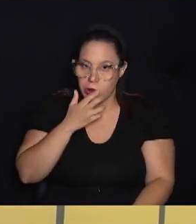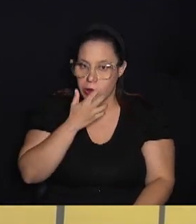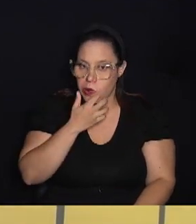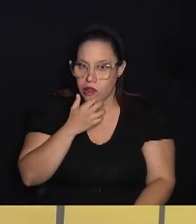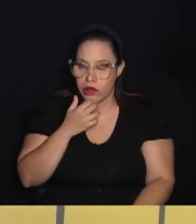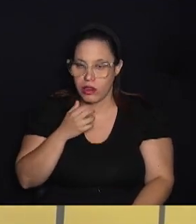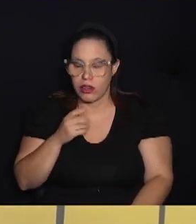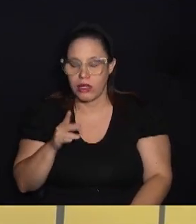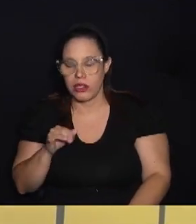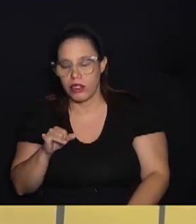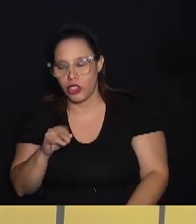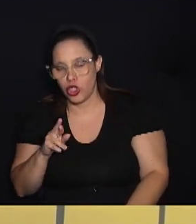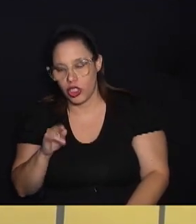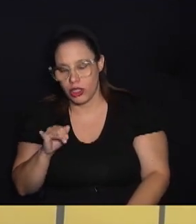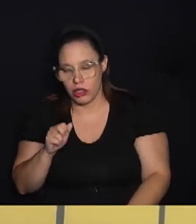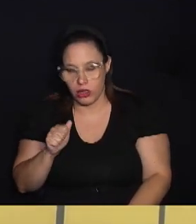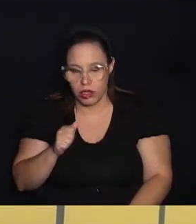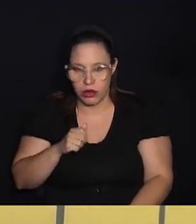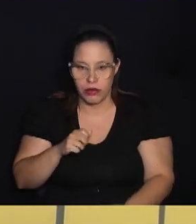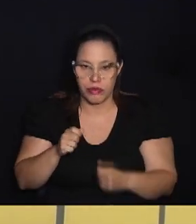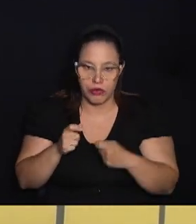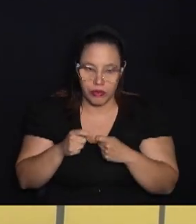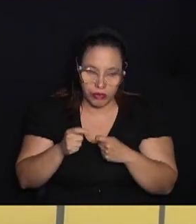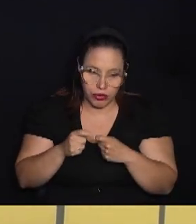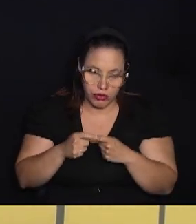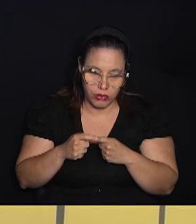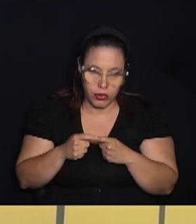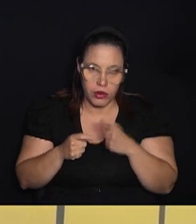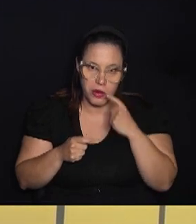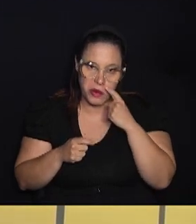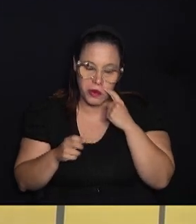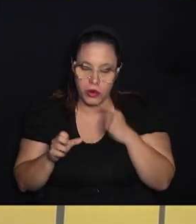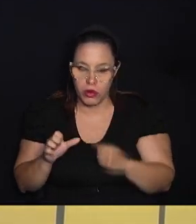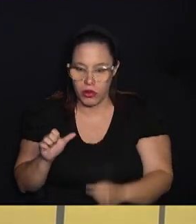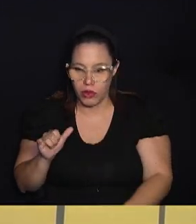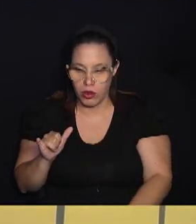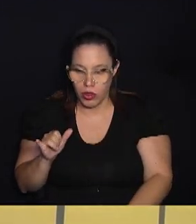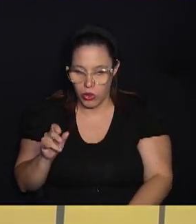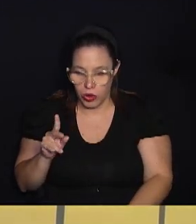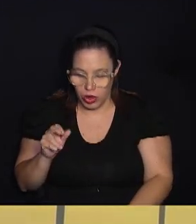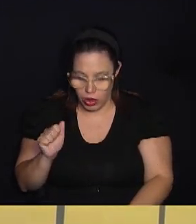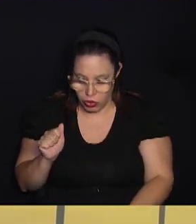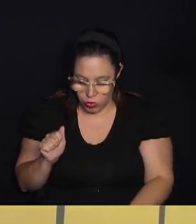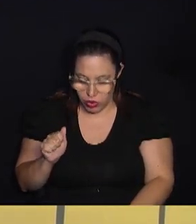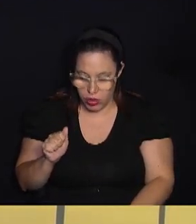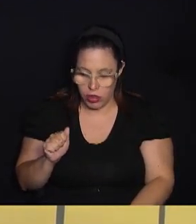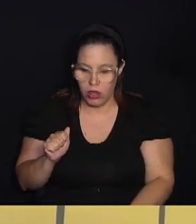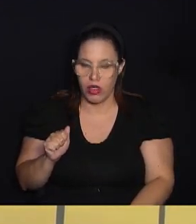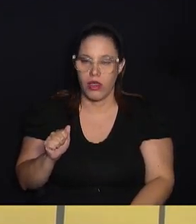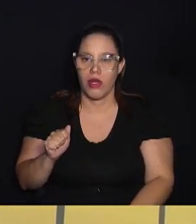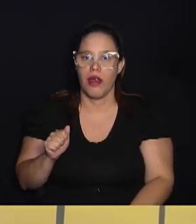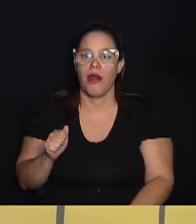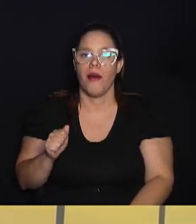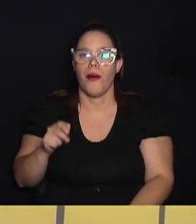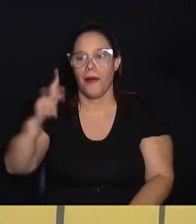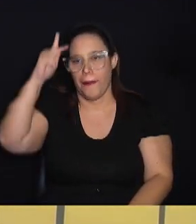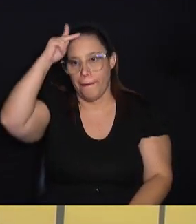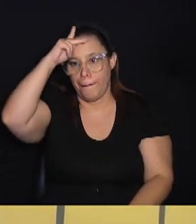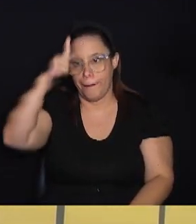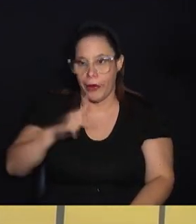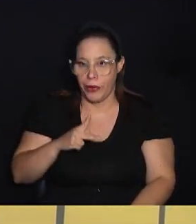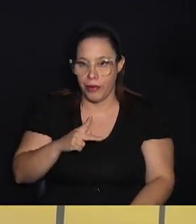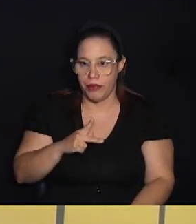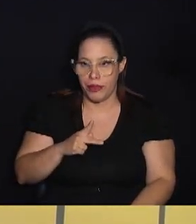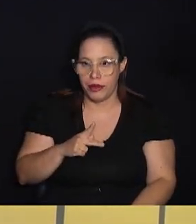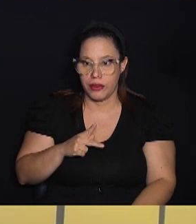indiana que é o yoga faz parte um pouco dessa ciência indiana é uma ciência própria muito mais antiga do que a